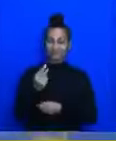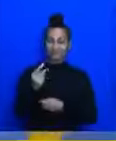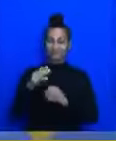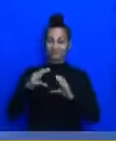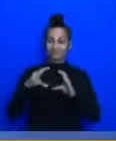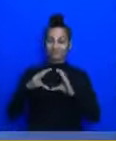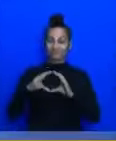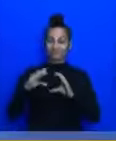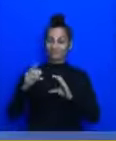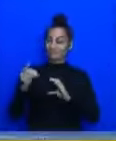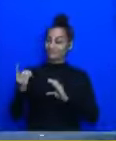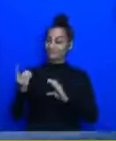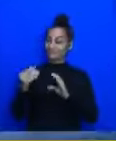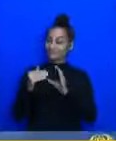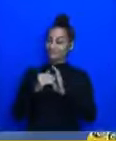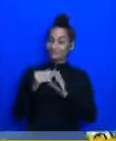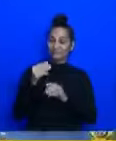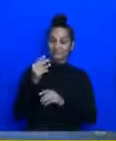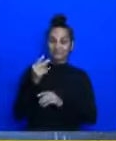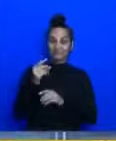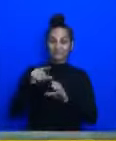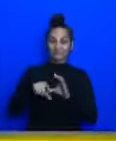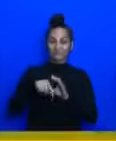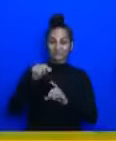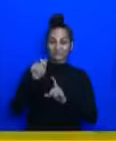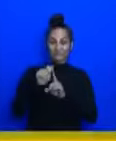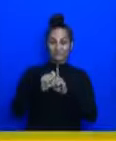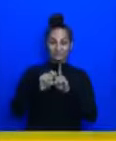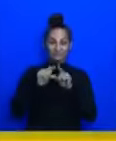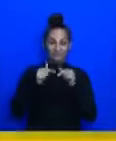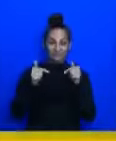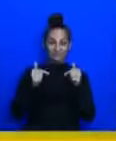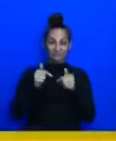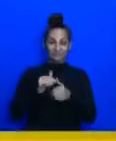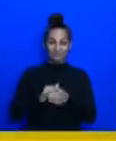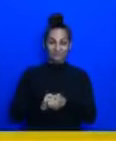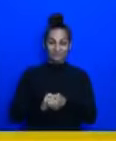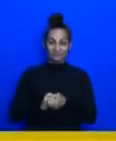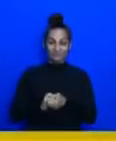12 bolas numeradas de 01 a 12. Sorteio do mês da sorte.